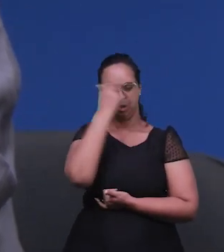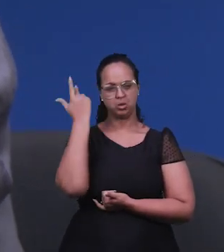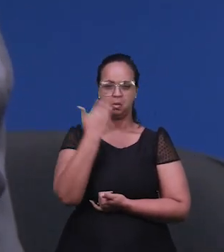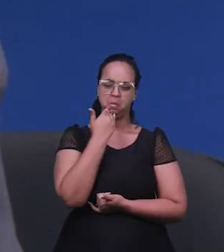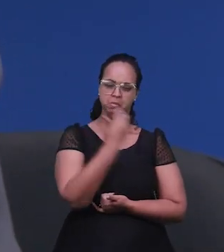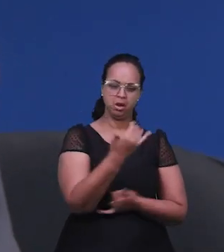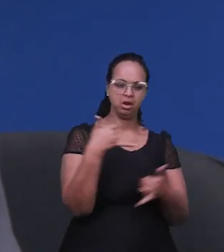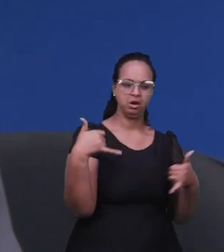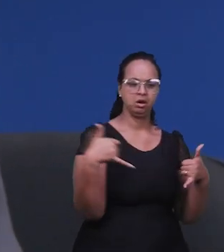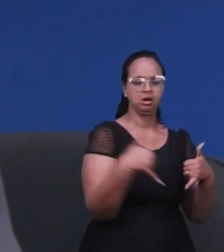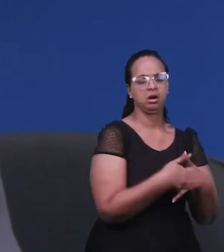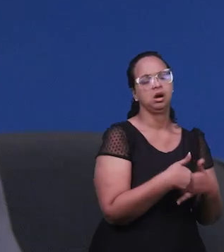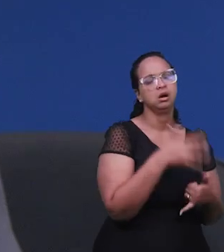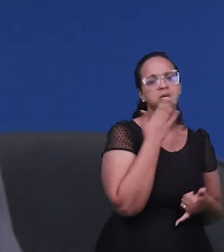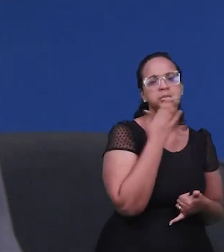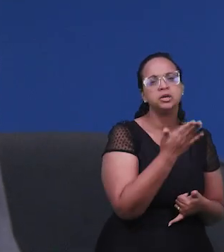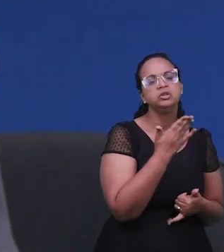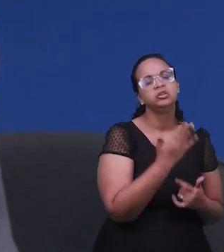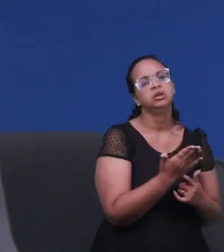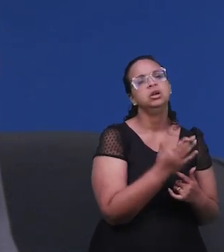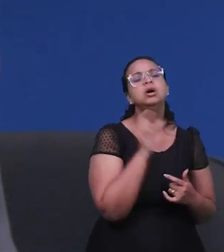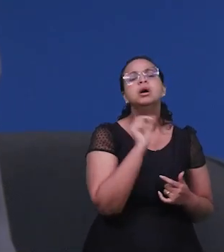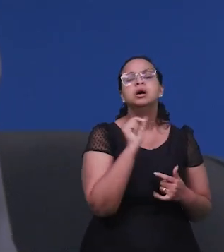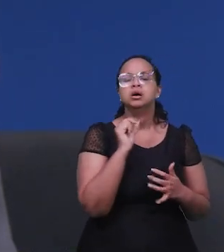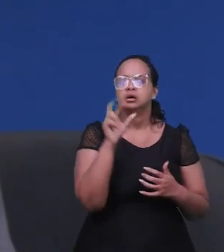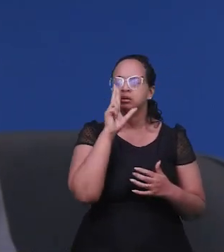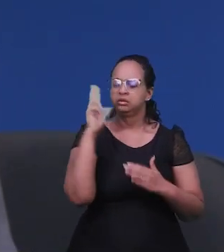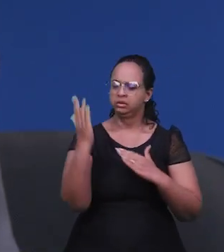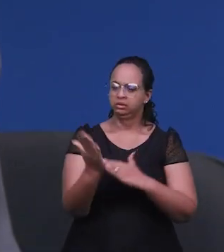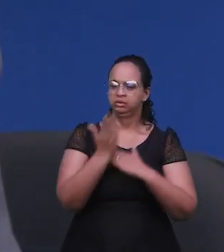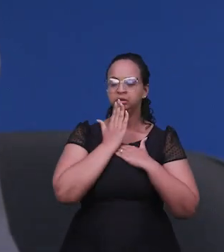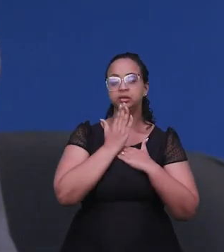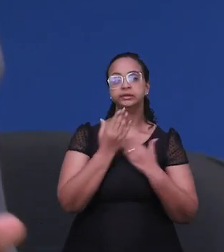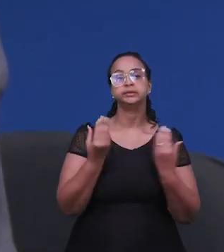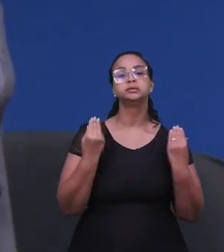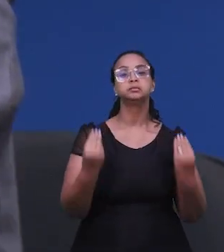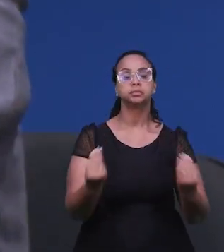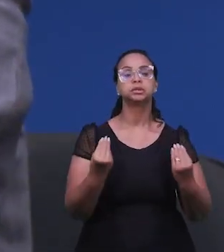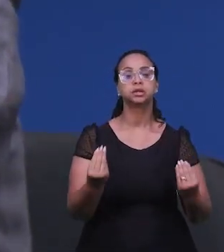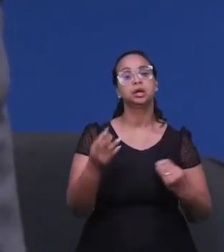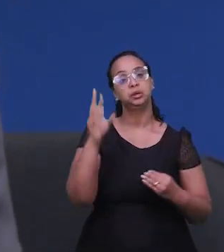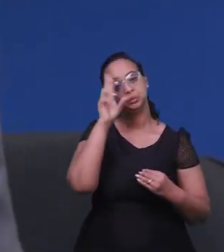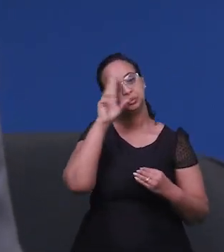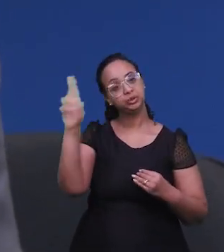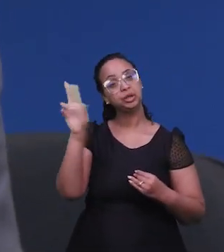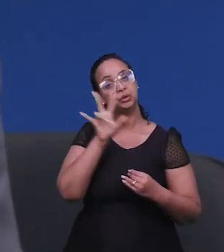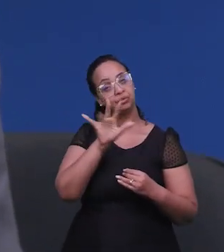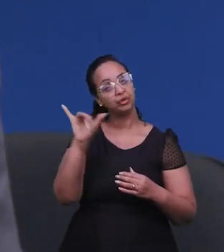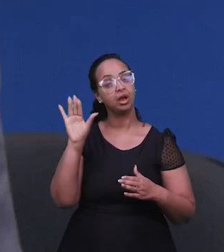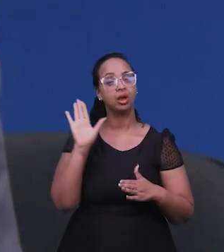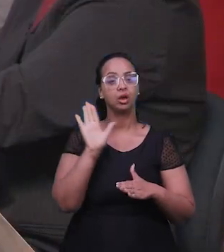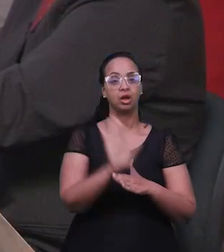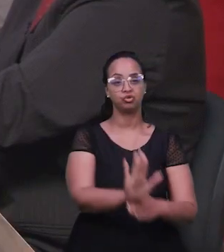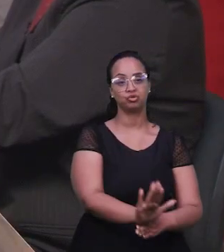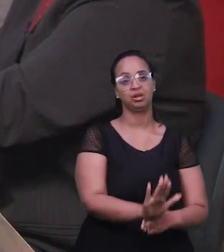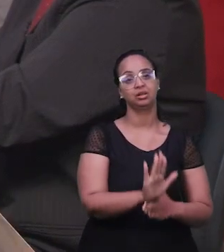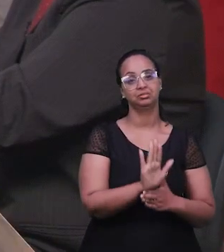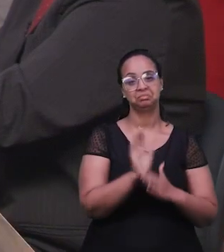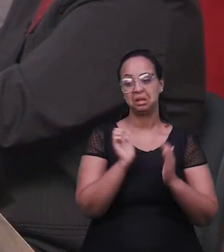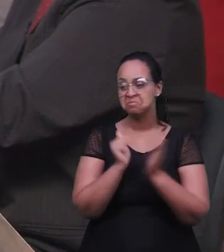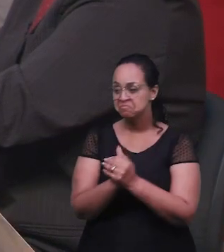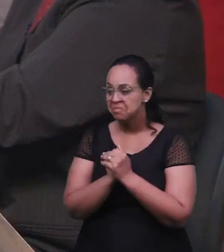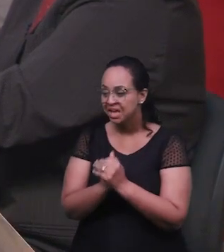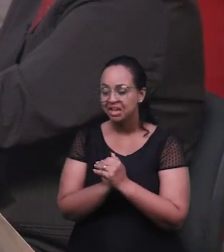está necessitado para pedir ajuda ao Senhor, e o Senhor é que vai atender.